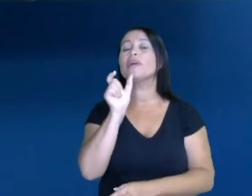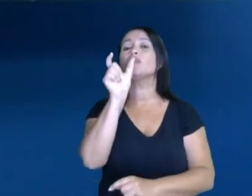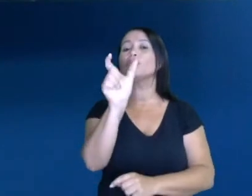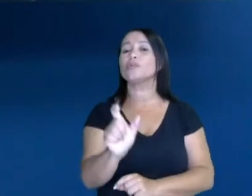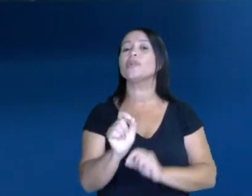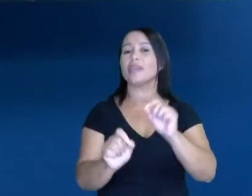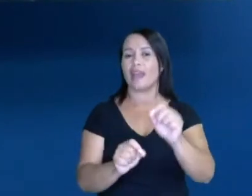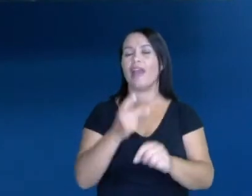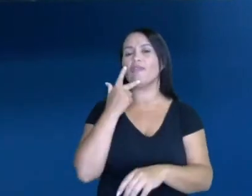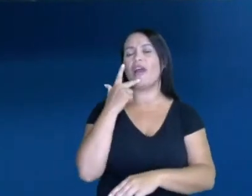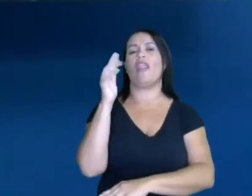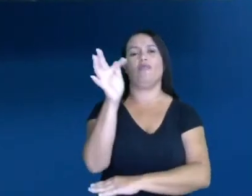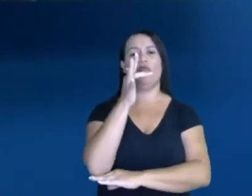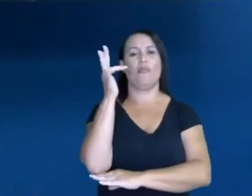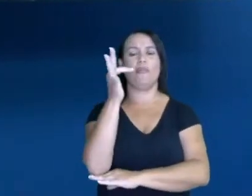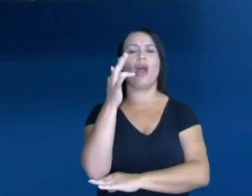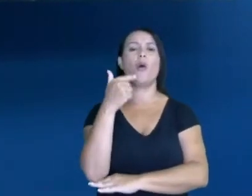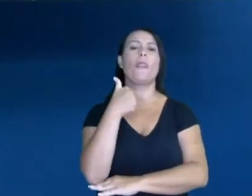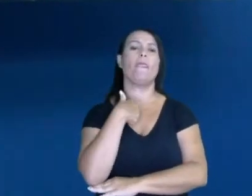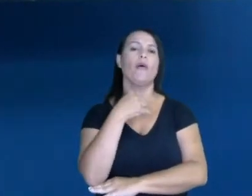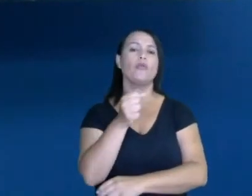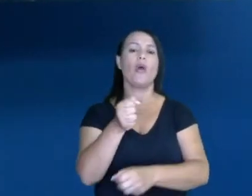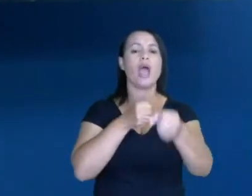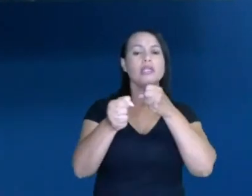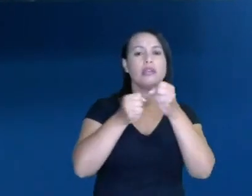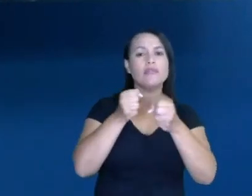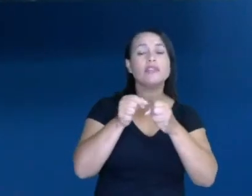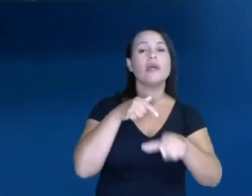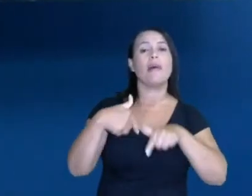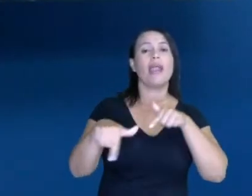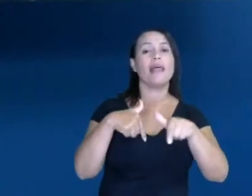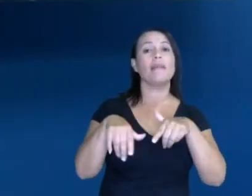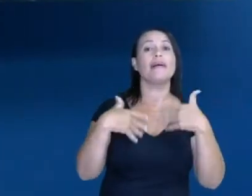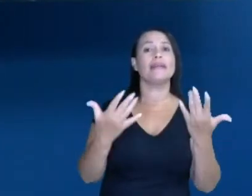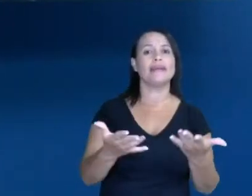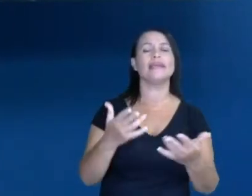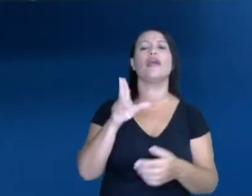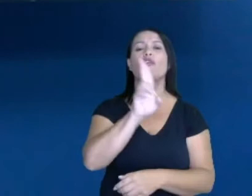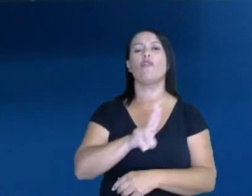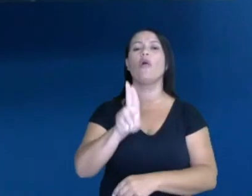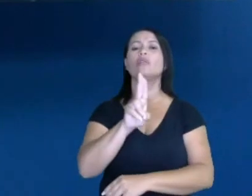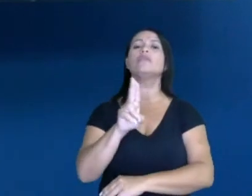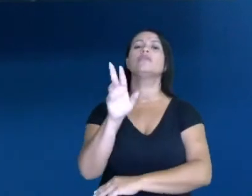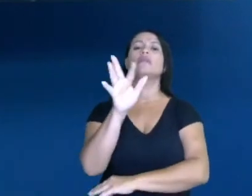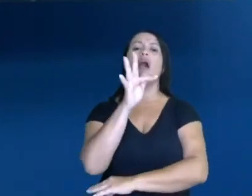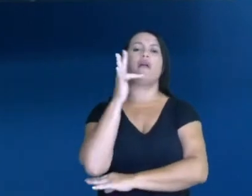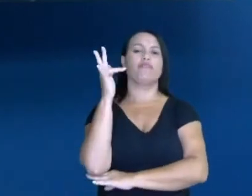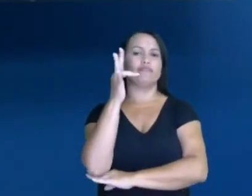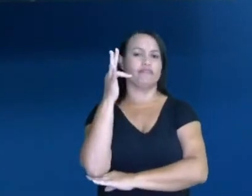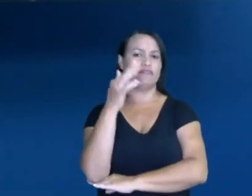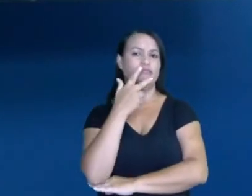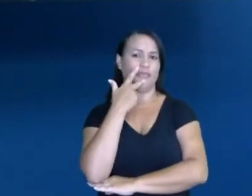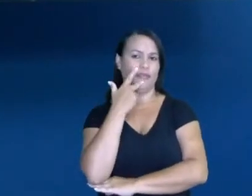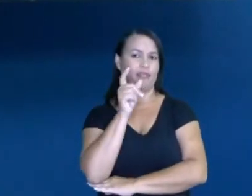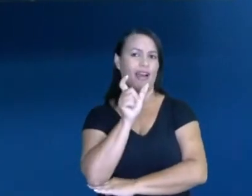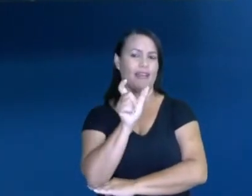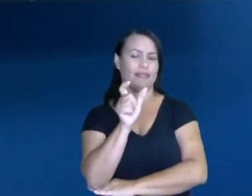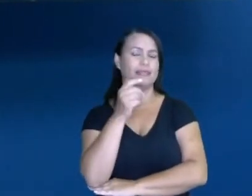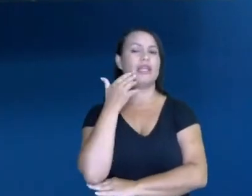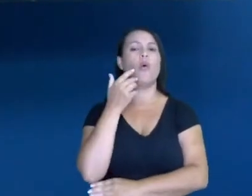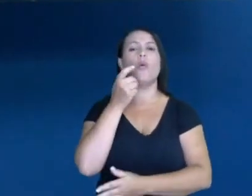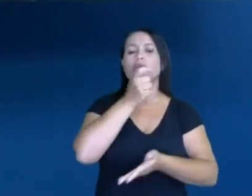mais formal. Estou em uma entrevista para emprego. Eu vou utilizar a fala mais formal. Percebam,